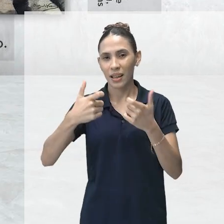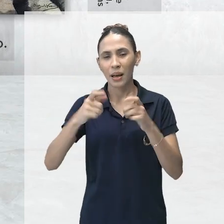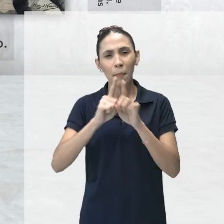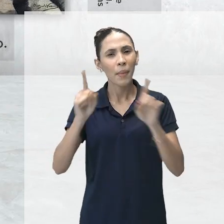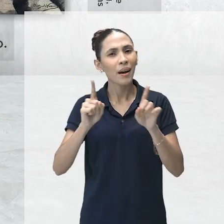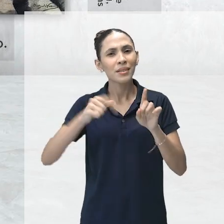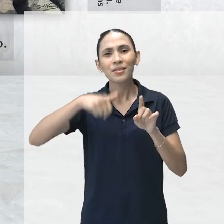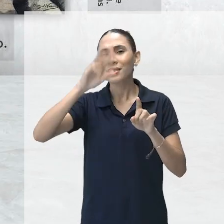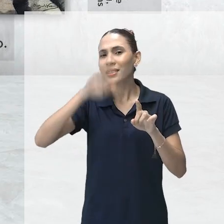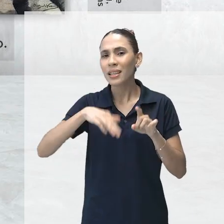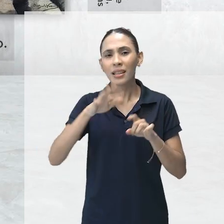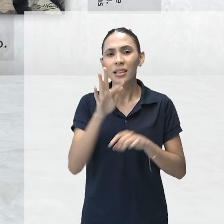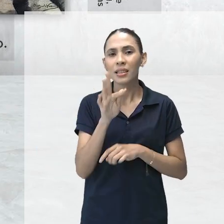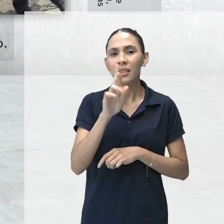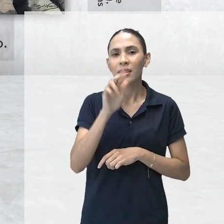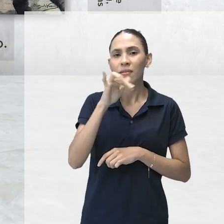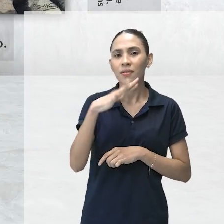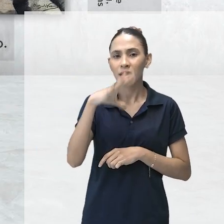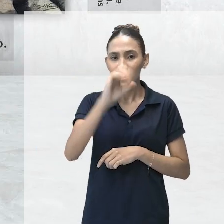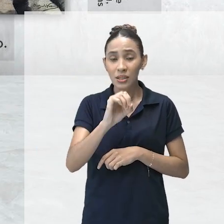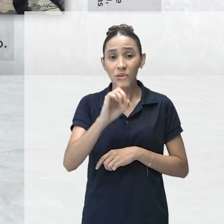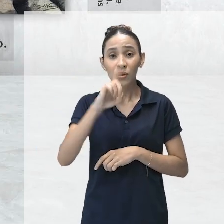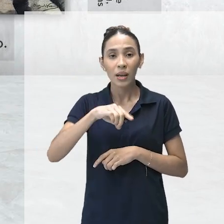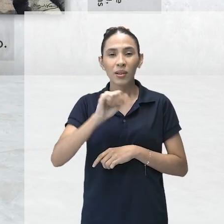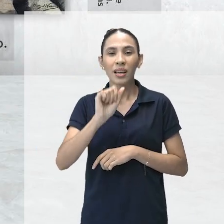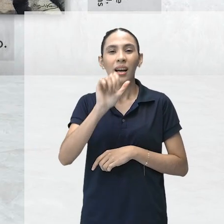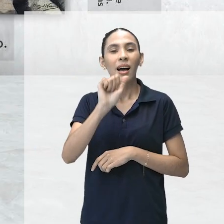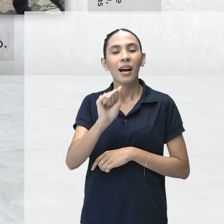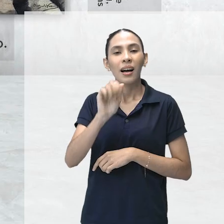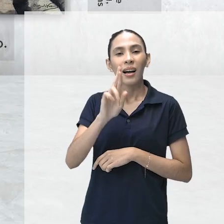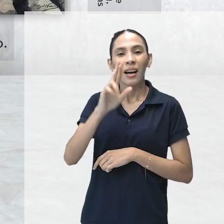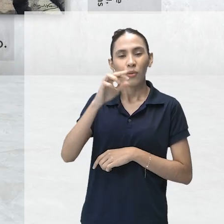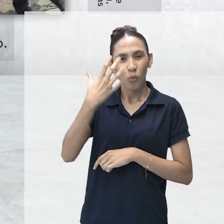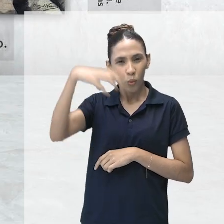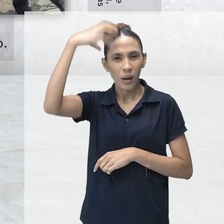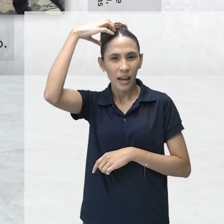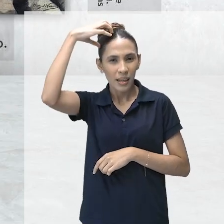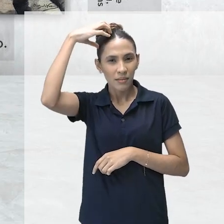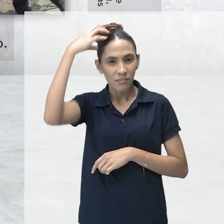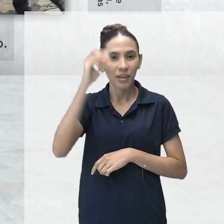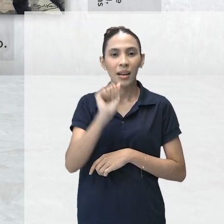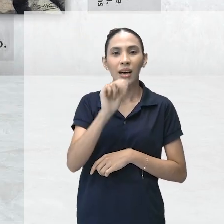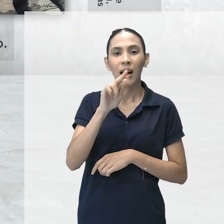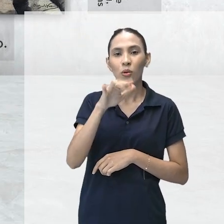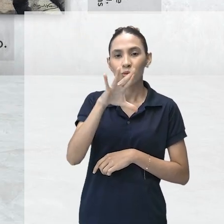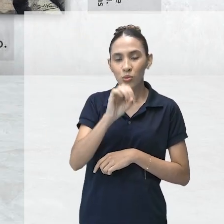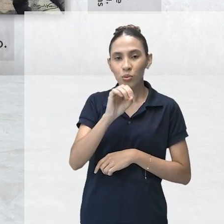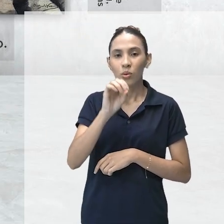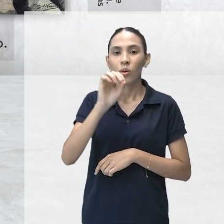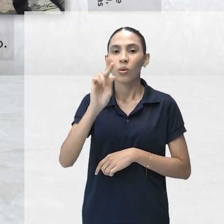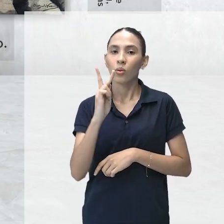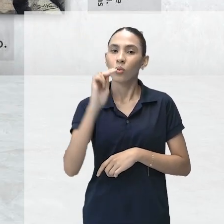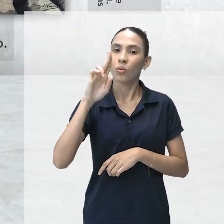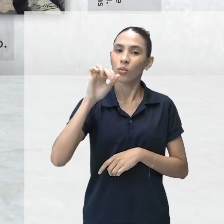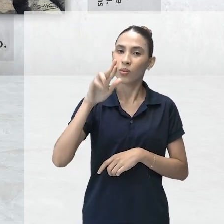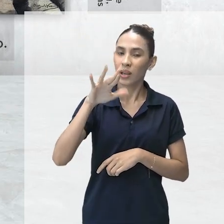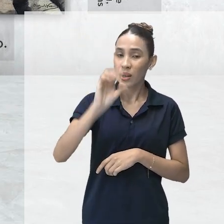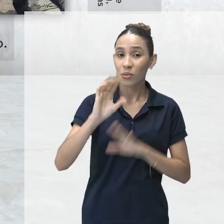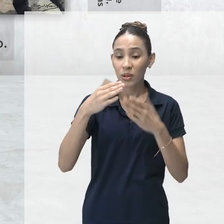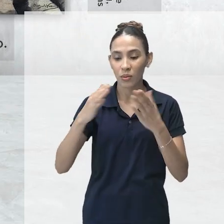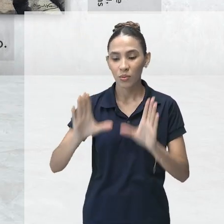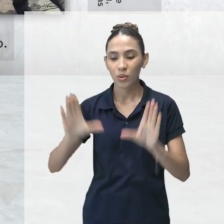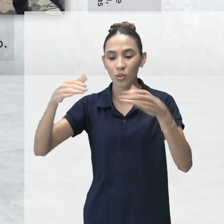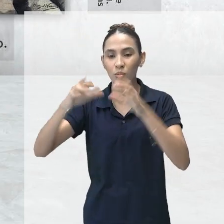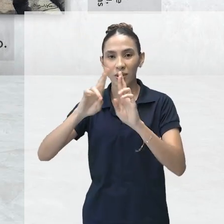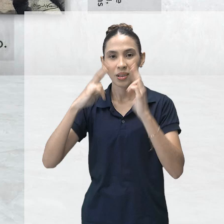Quem era Francisco Ferdinando? Ele era o arquiduque do Império Austro-Húngaro. Então, eles estavam ali em uma